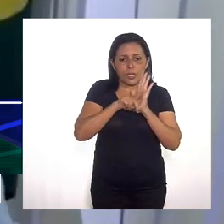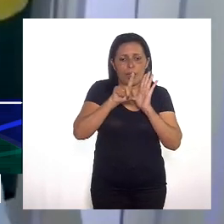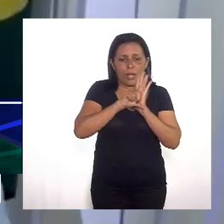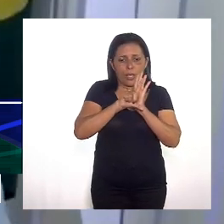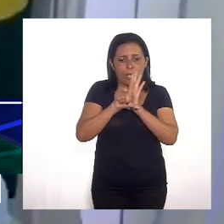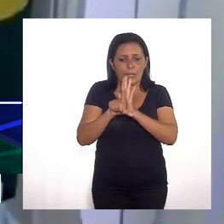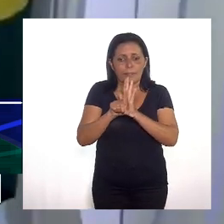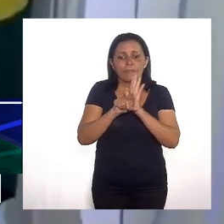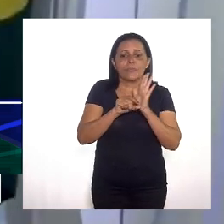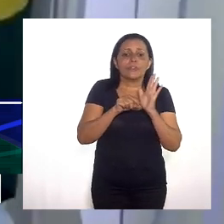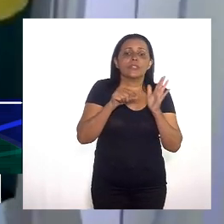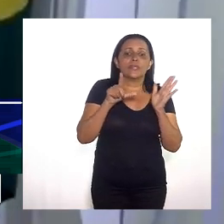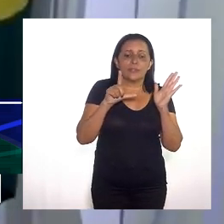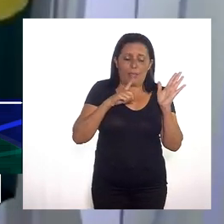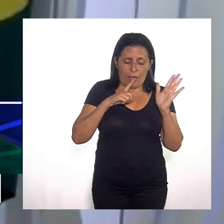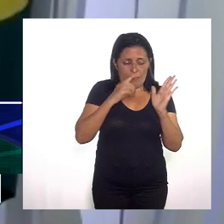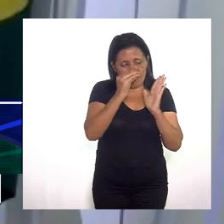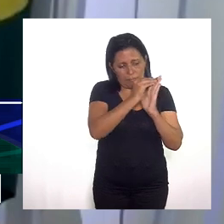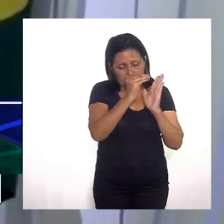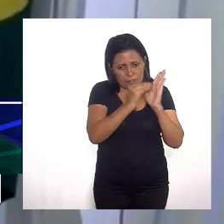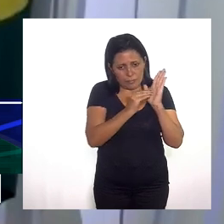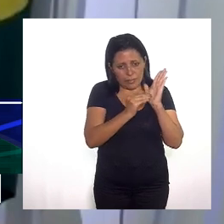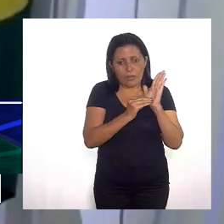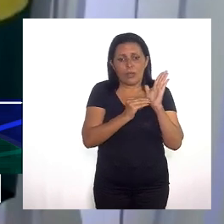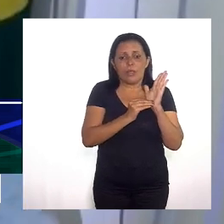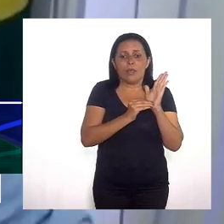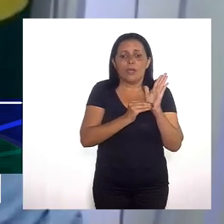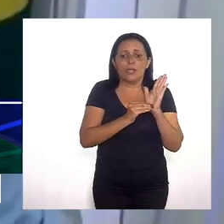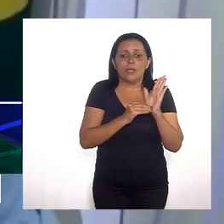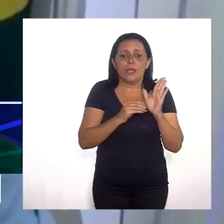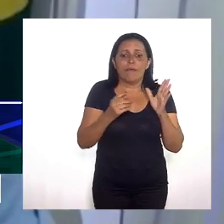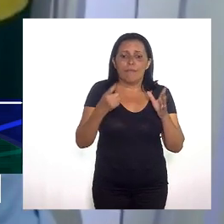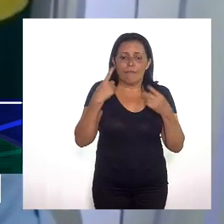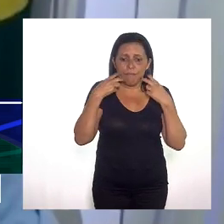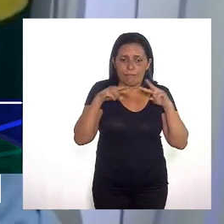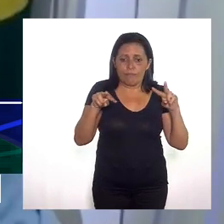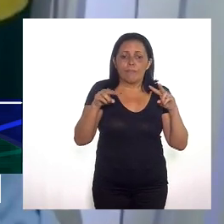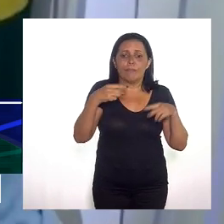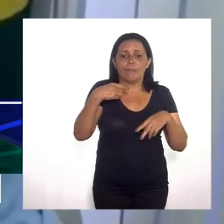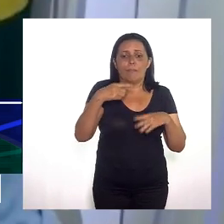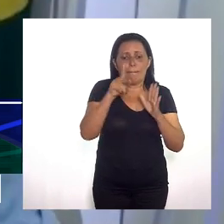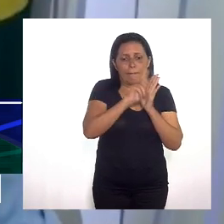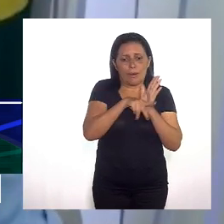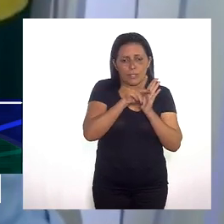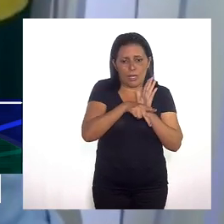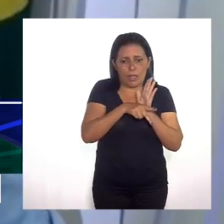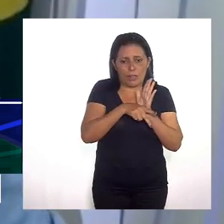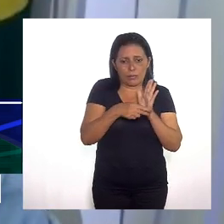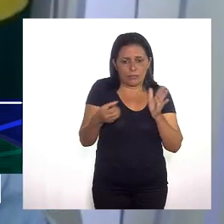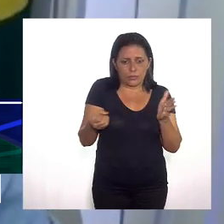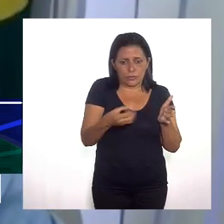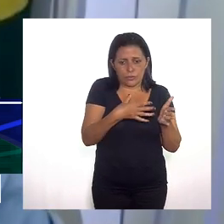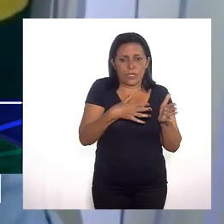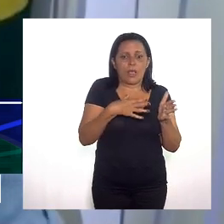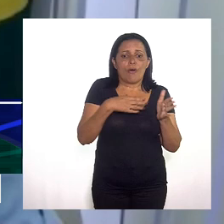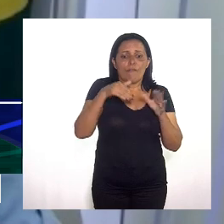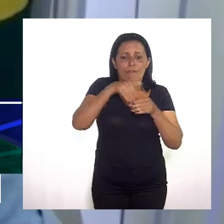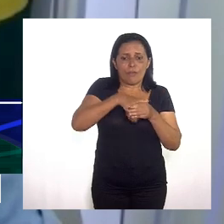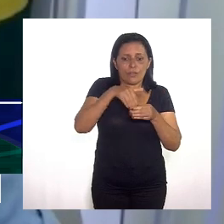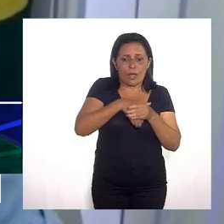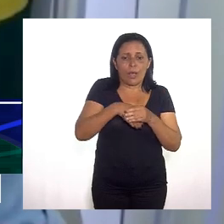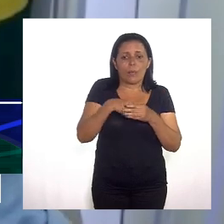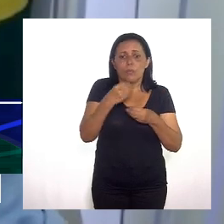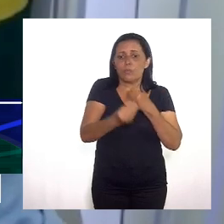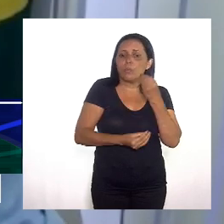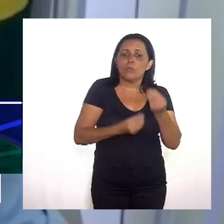ainda não foi, entrou na pauta. Cito o projeto recentemente votado na casa do Flávio Serafini sobre o